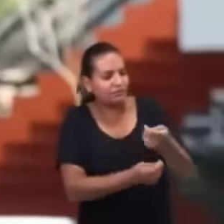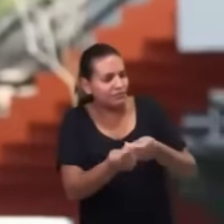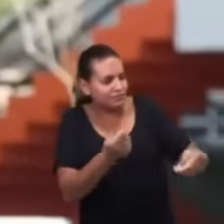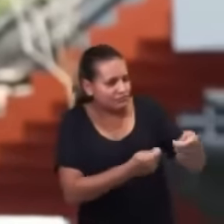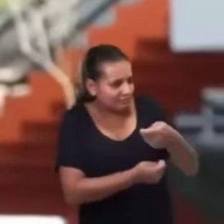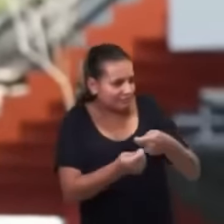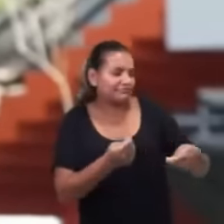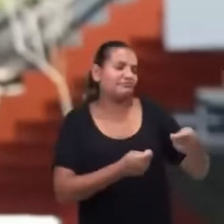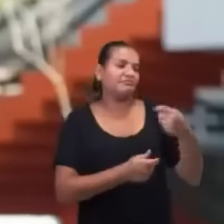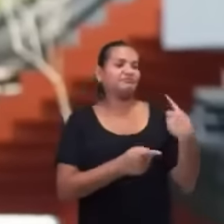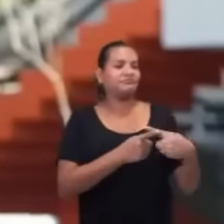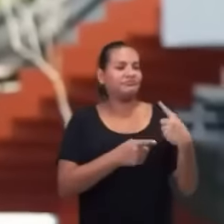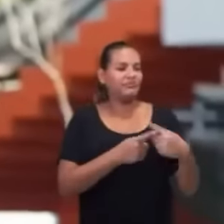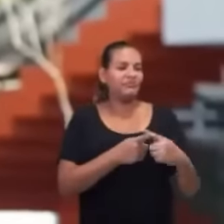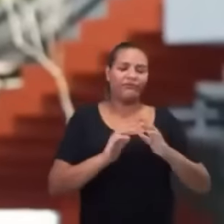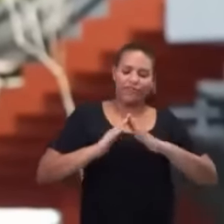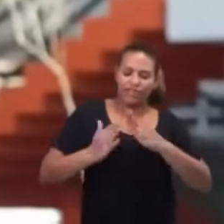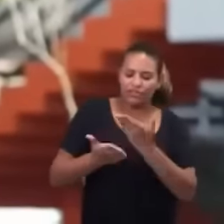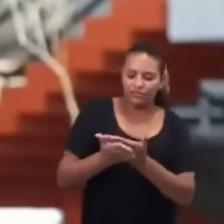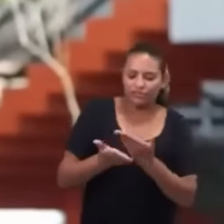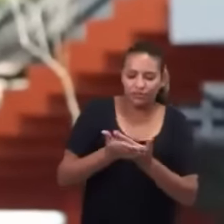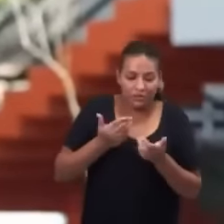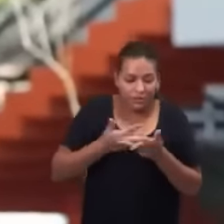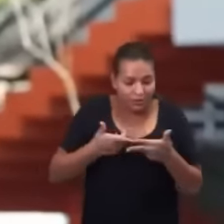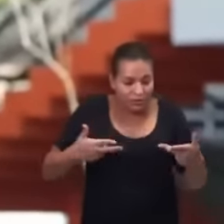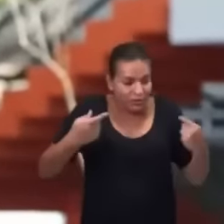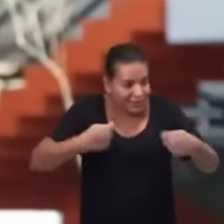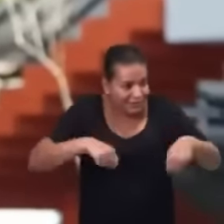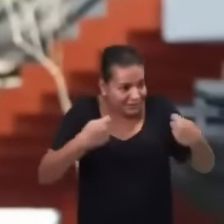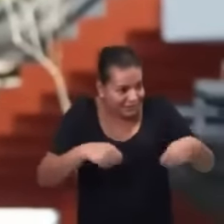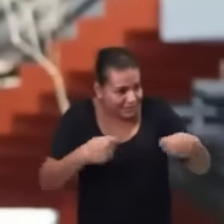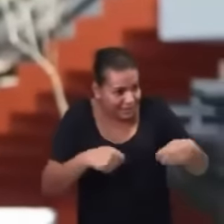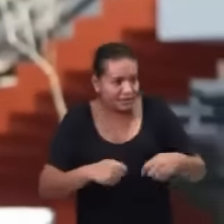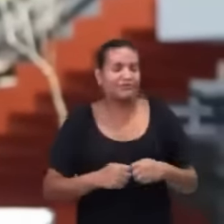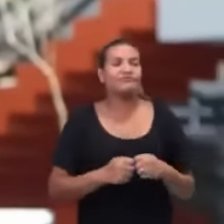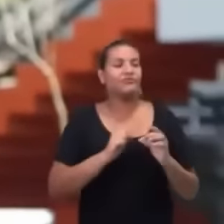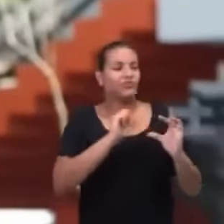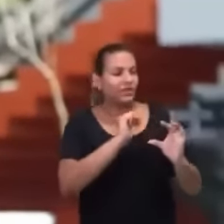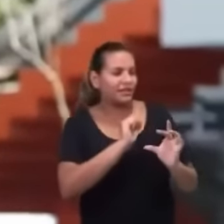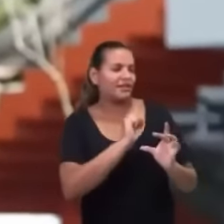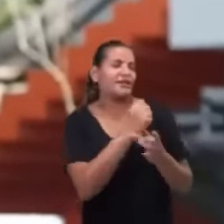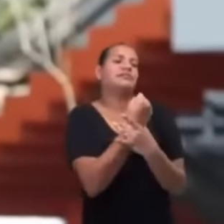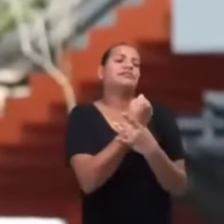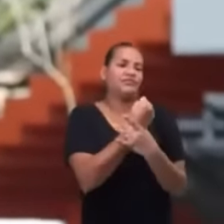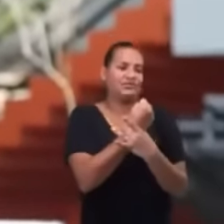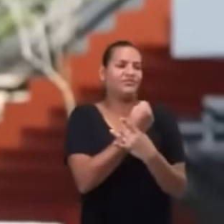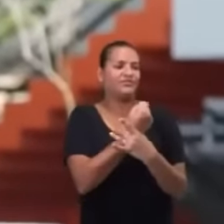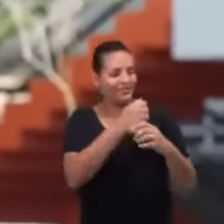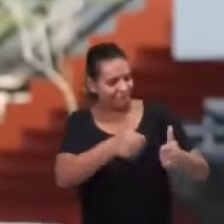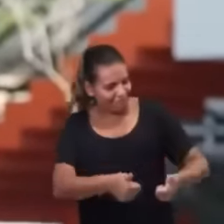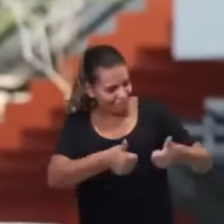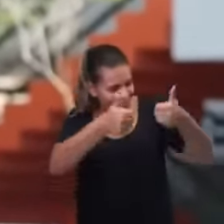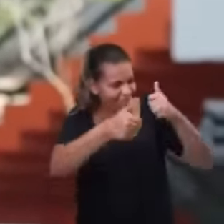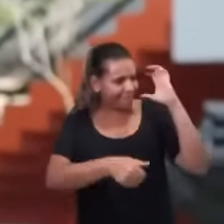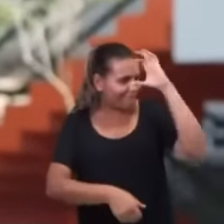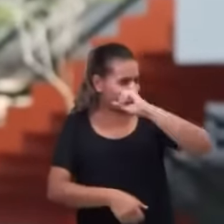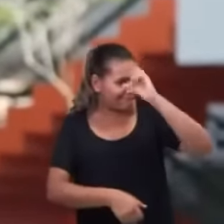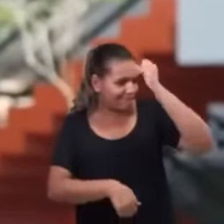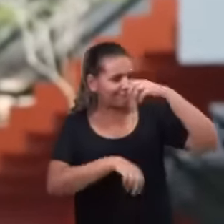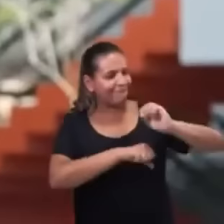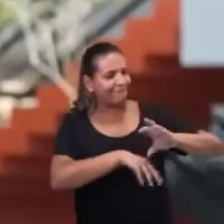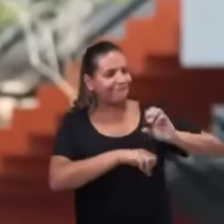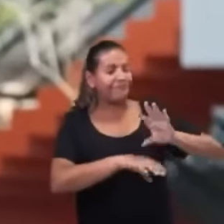pelo bom acompanhamento das necessidades da escola, pela infraestrutura, pela garantia das condições favoráveis para o aprendizado, mas ele tem